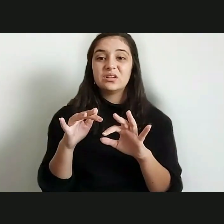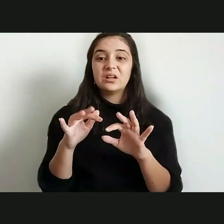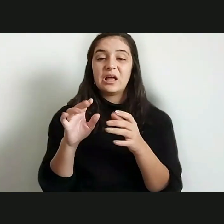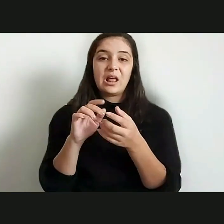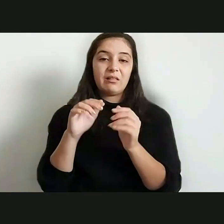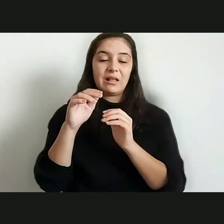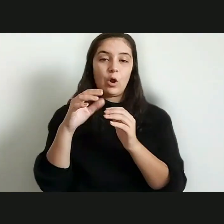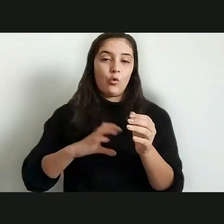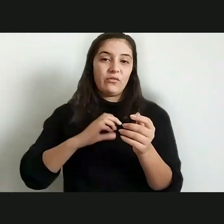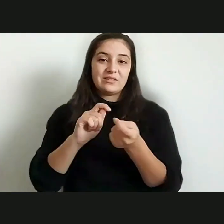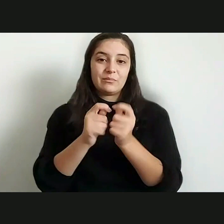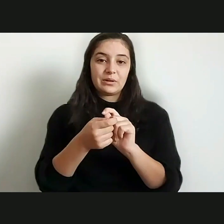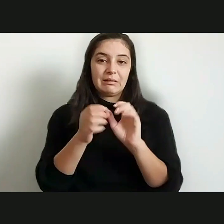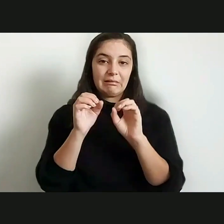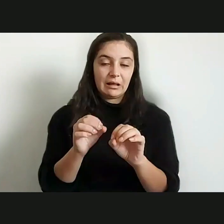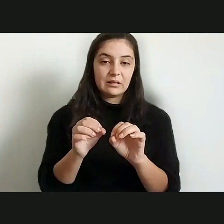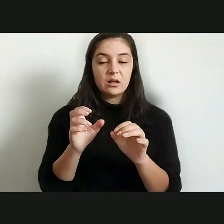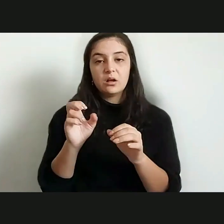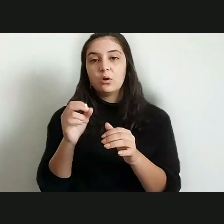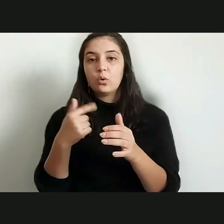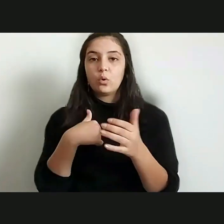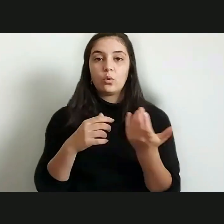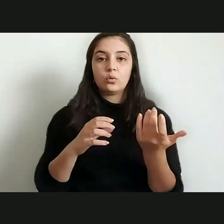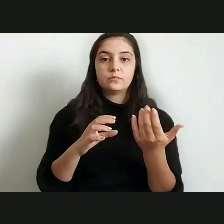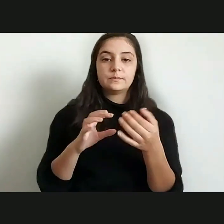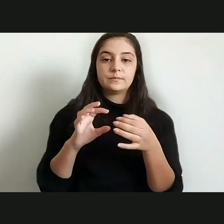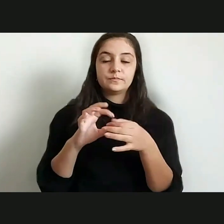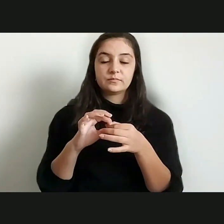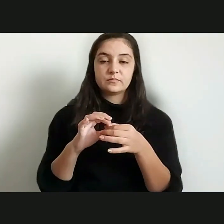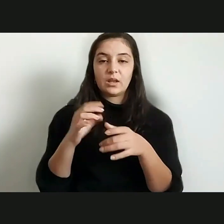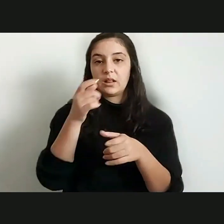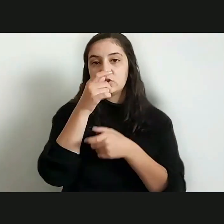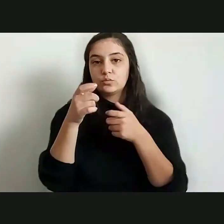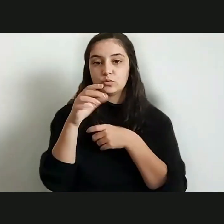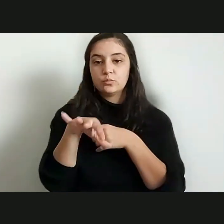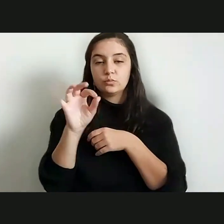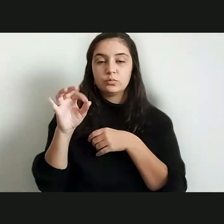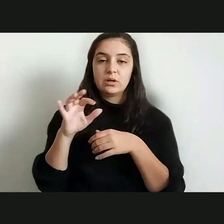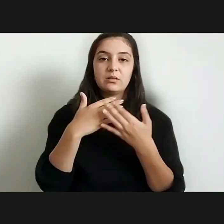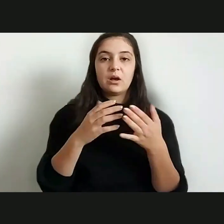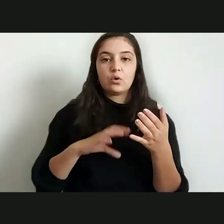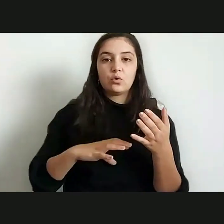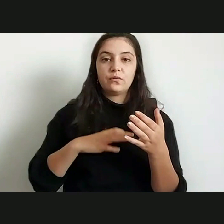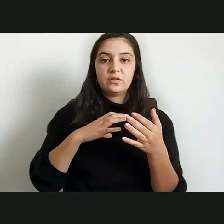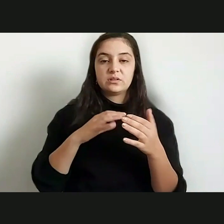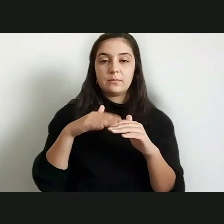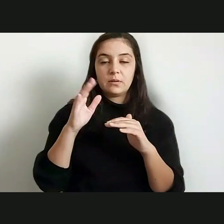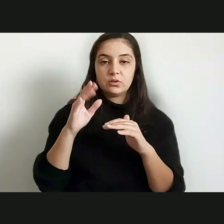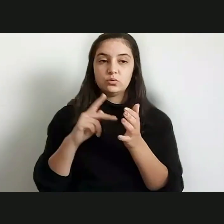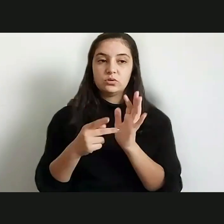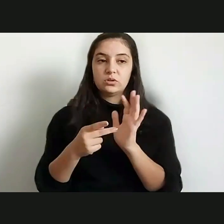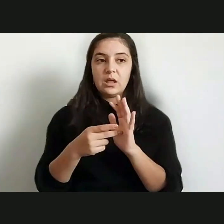na administração, ou não muda o seu nível de confiança nos eleitos, podendo ter mais confiança nos técnicos. E, portanto, há aqui uma geometria